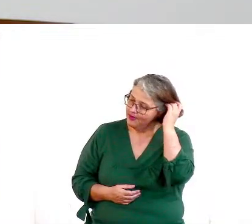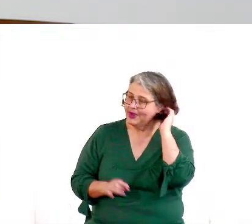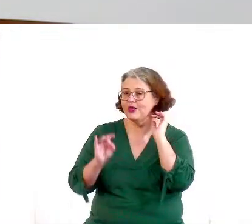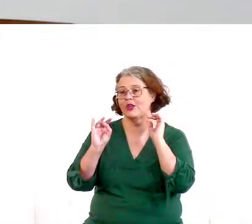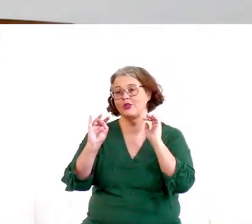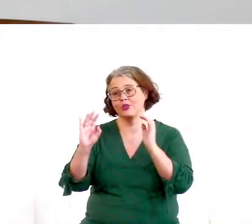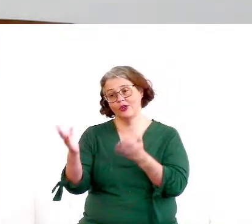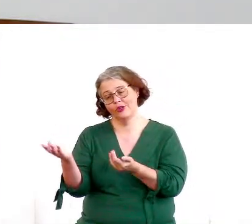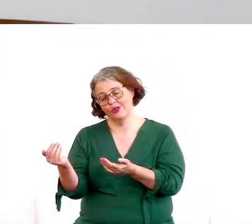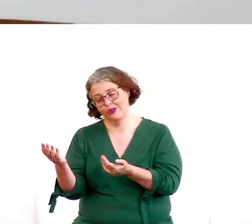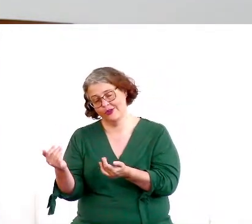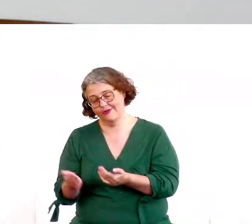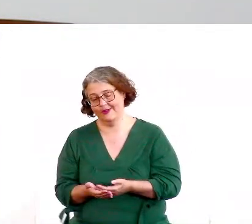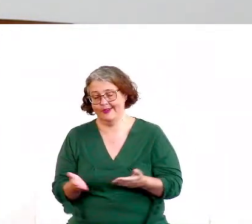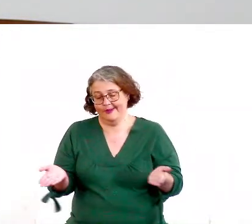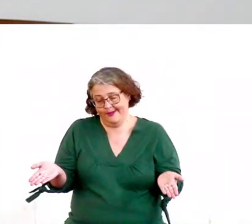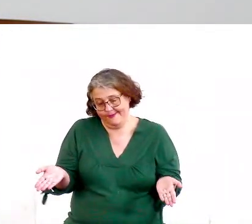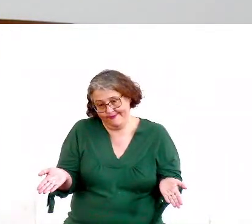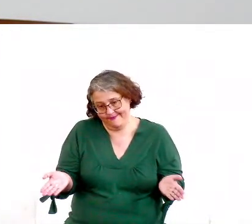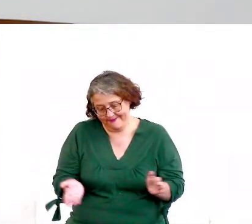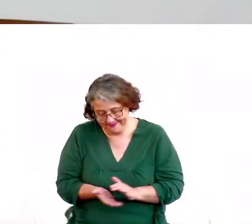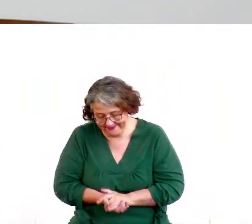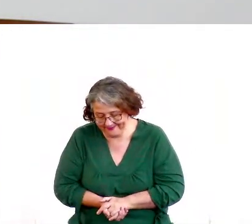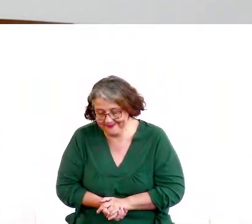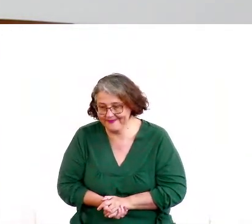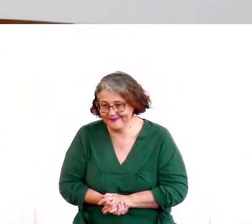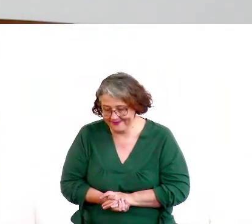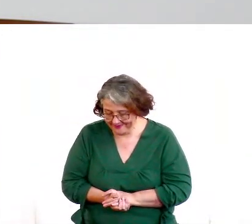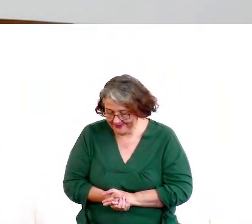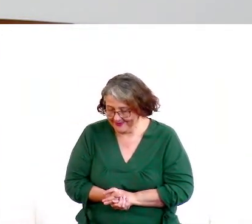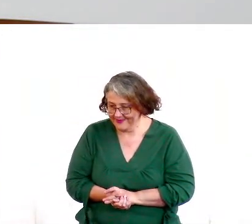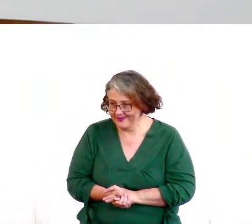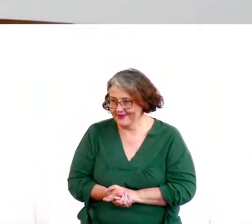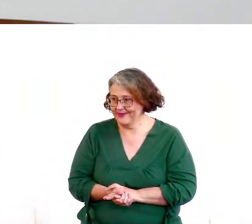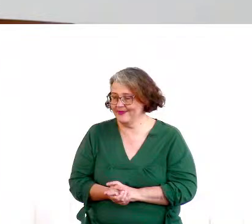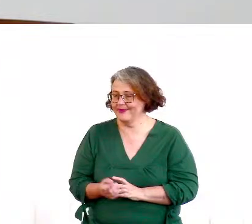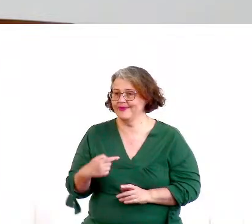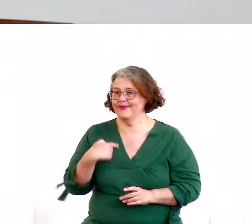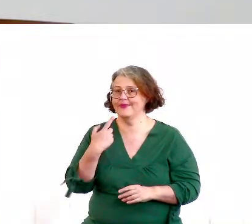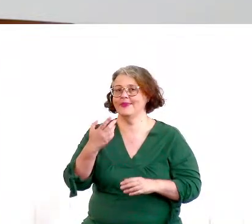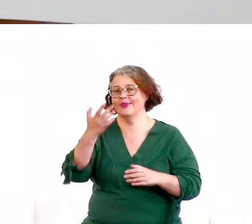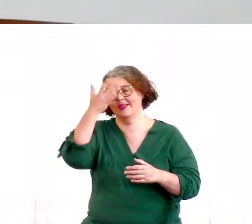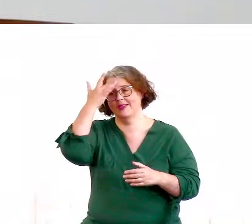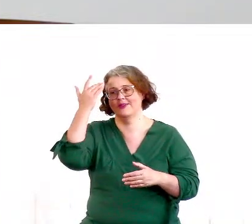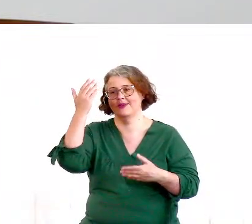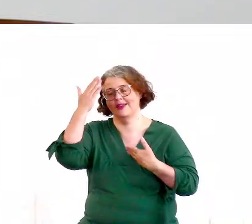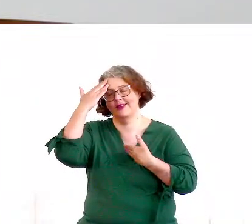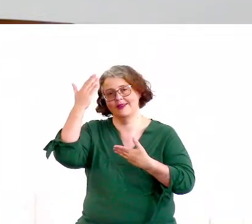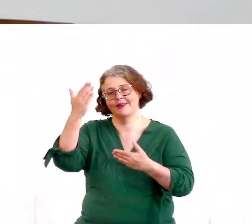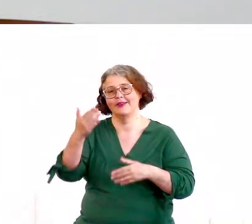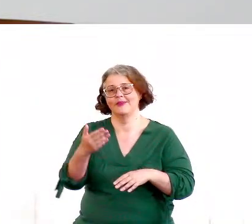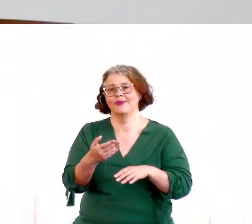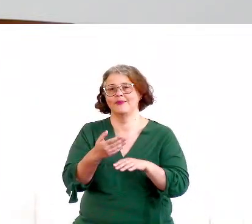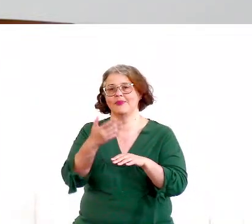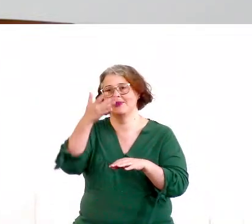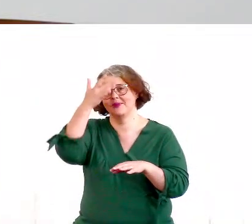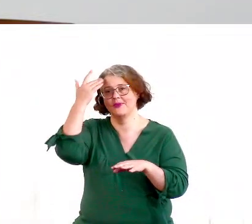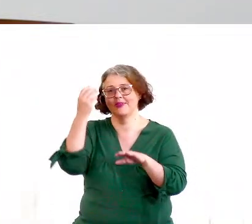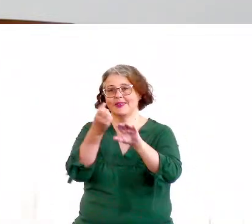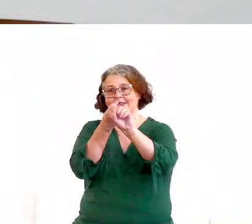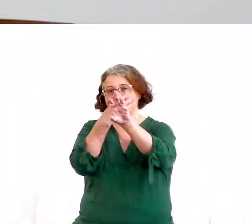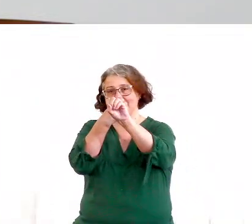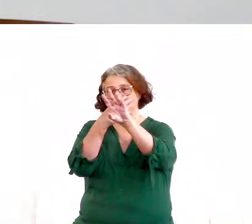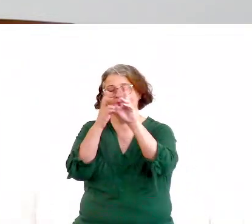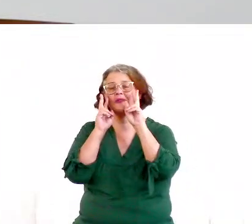nossa gratidão mais uma vez. Nossa gratidão também àqueles que nos acompanham por nossas plataformas digitais, por nossas